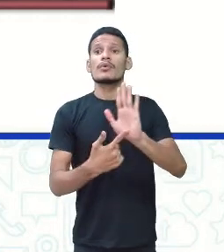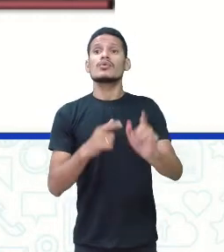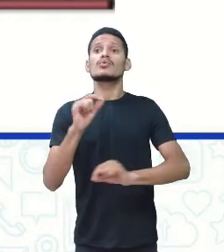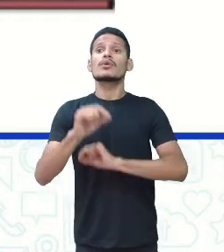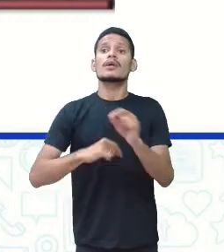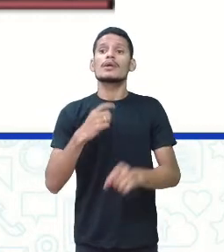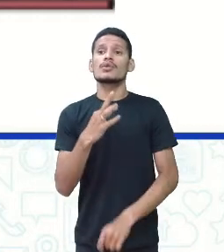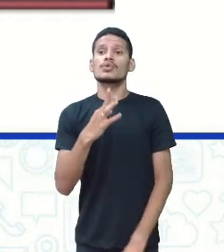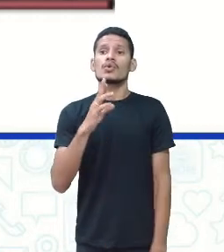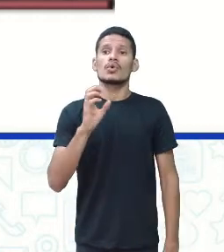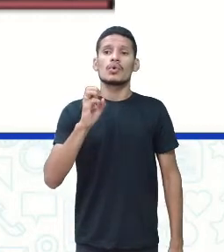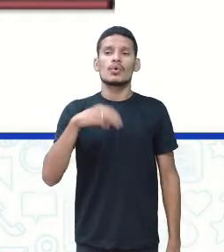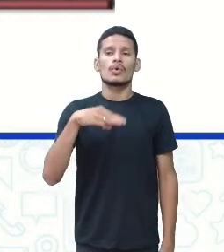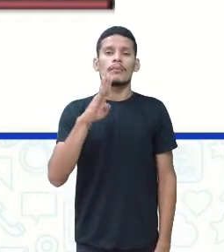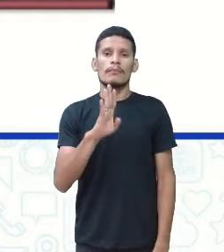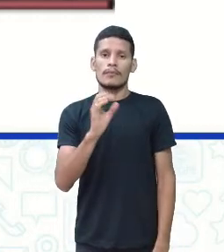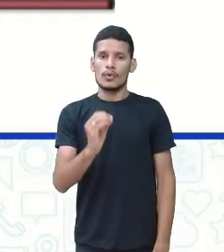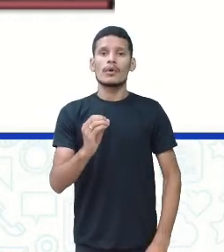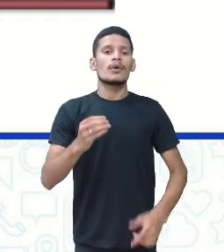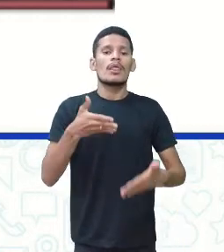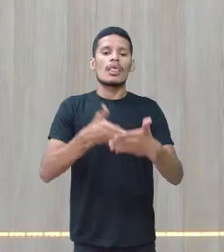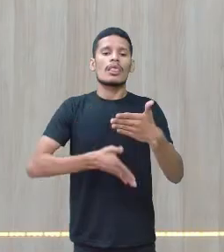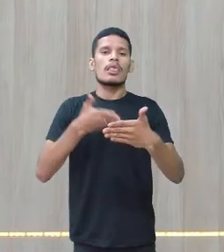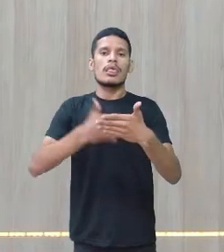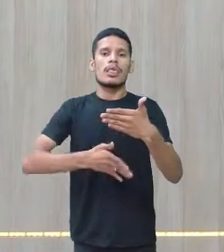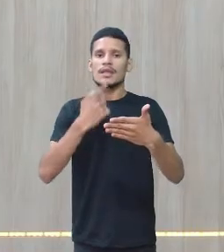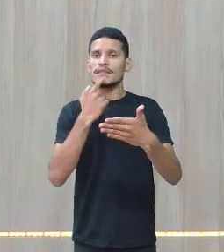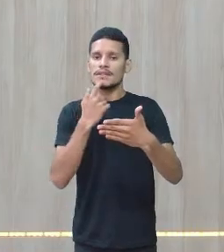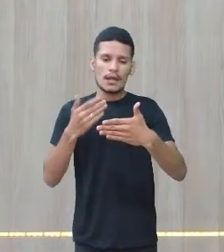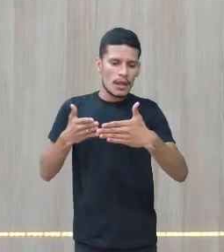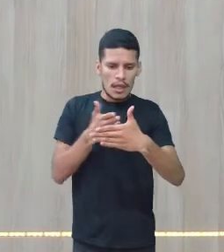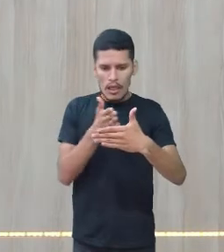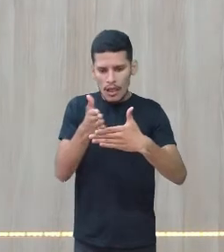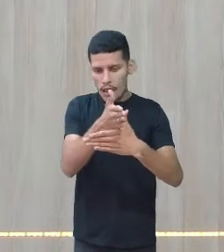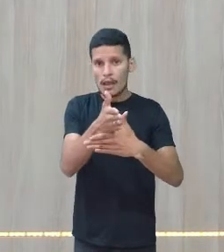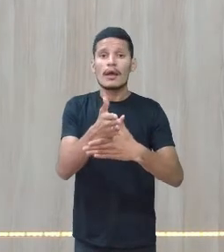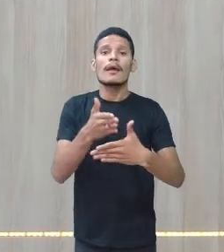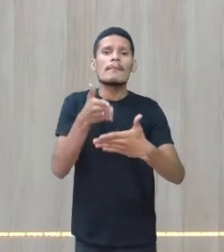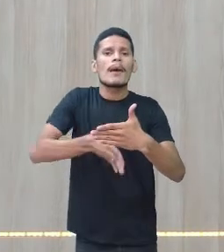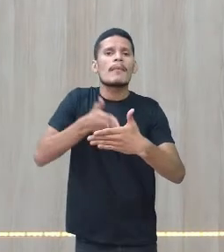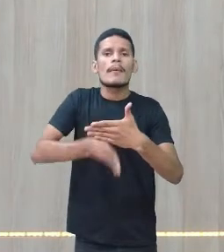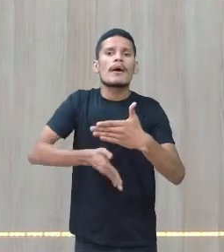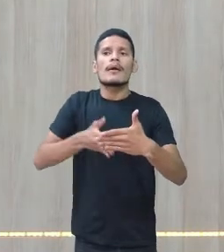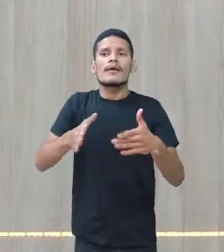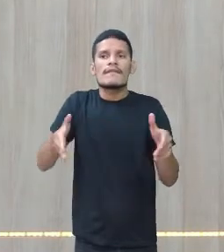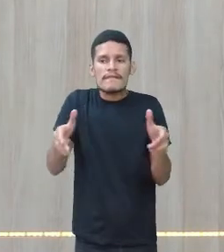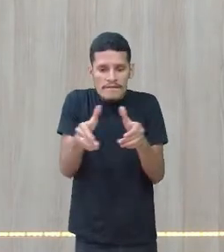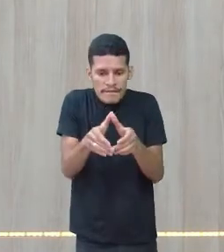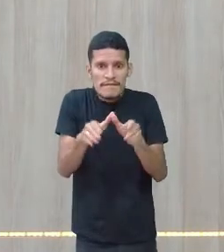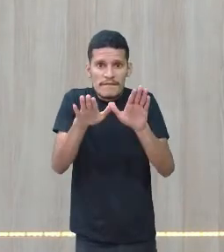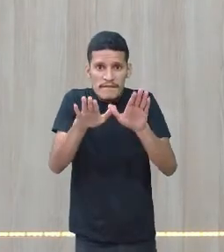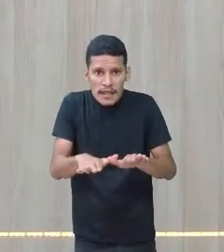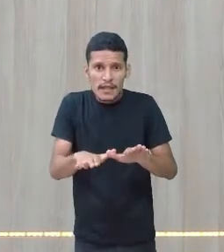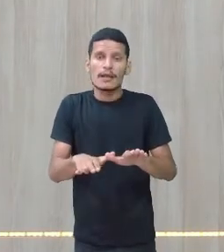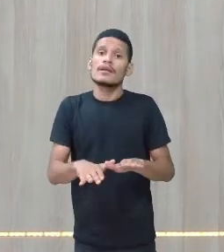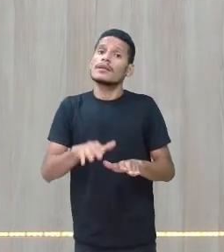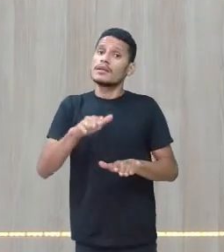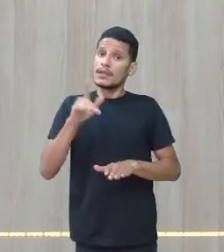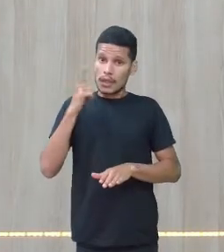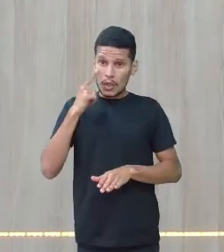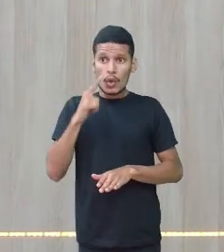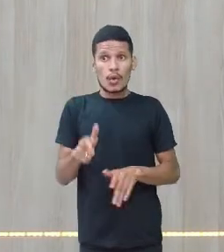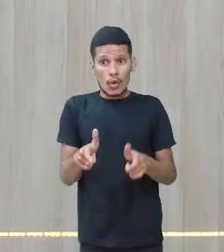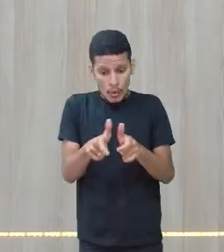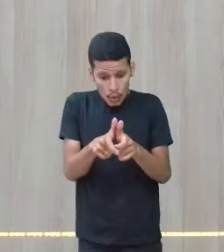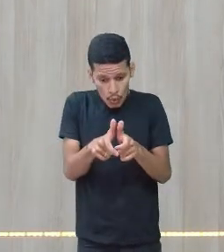seja, impede essa circulação do sangue. E aí, é como se ele estivesse comprimido. E esse volume, né, é